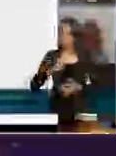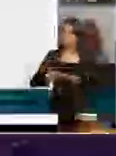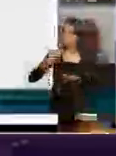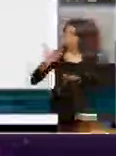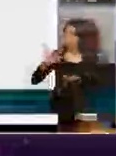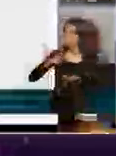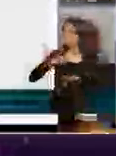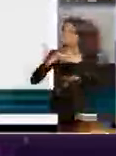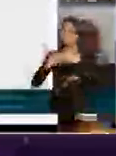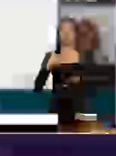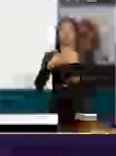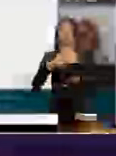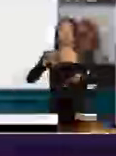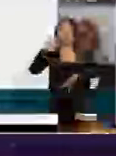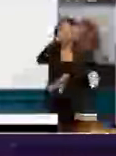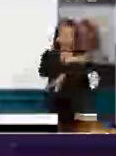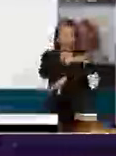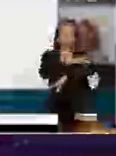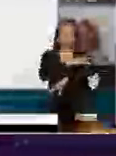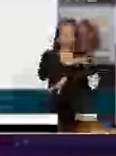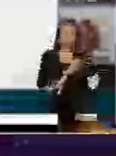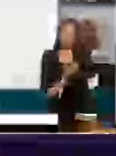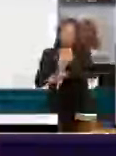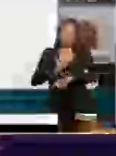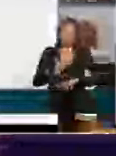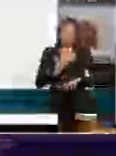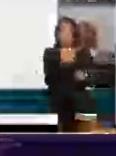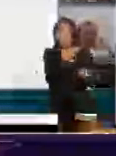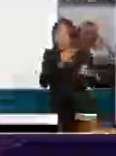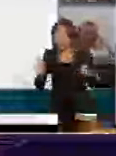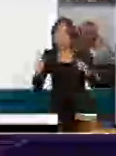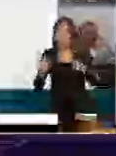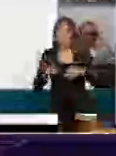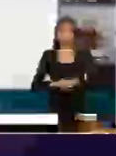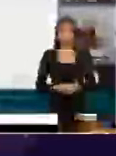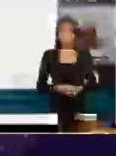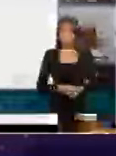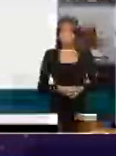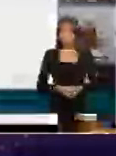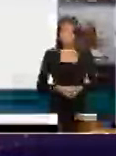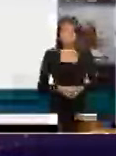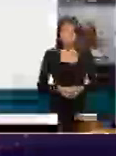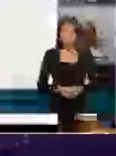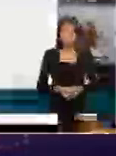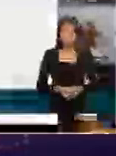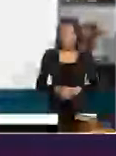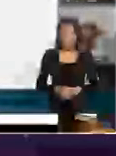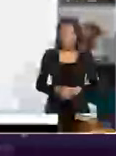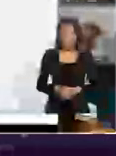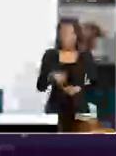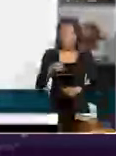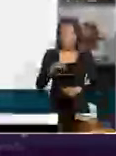à dengue, porque amplificou a doença inflamatória. Em relação à evolução biológica do SARS-CoV-2, nós temos que sim,